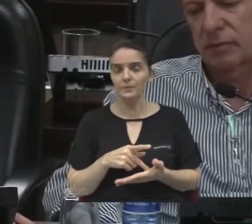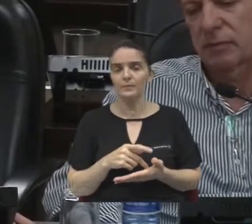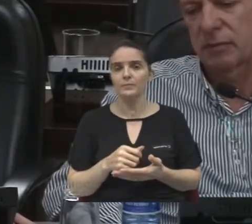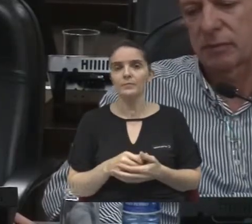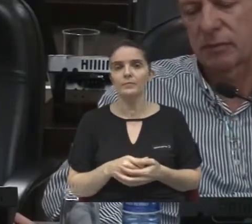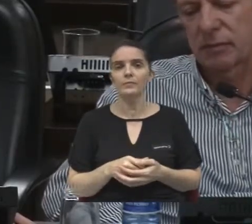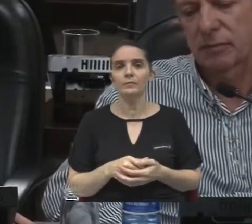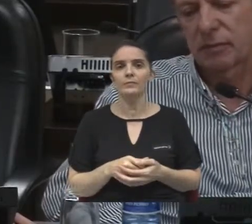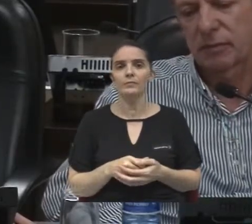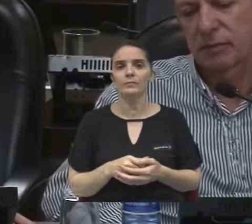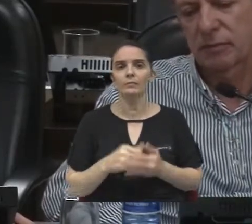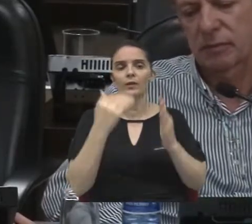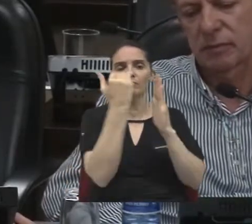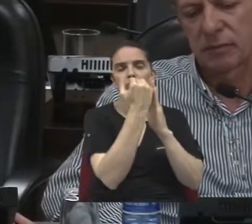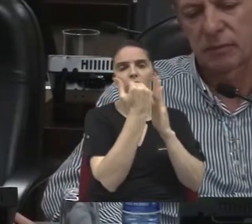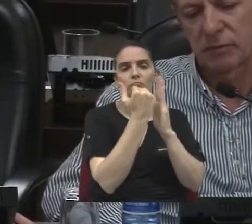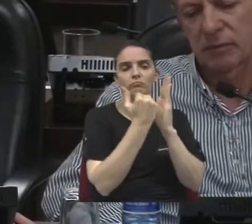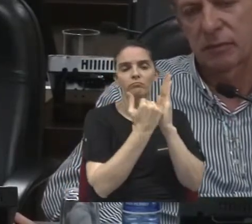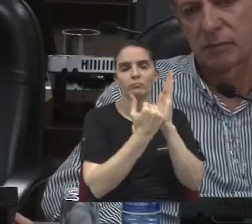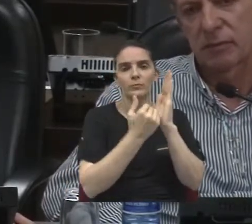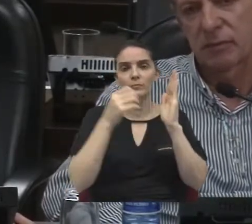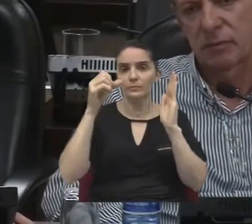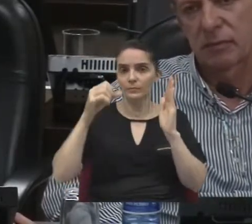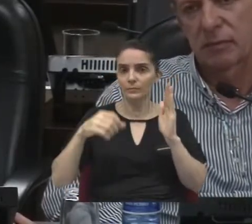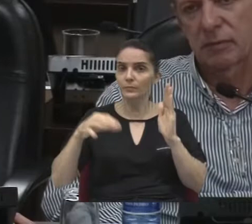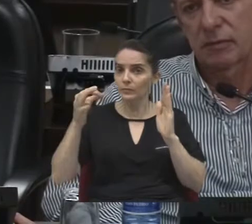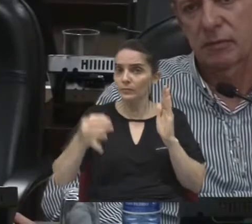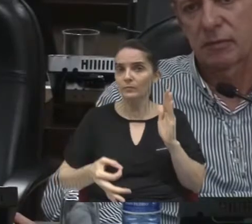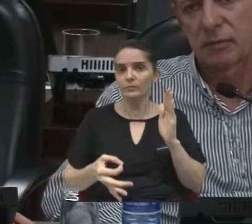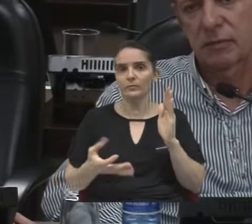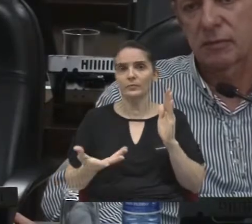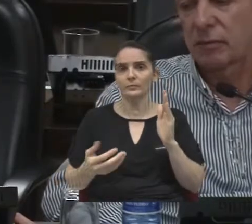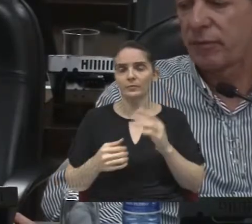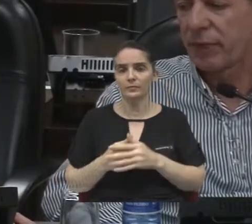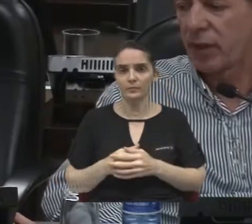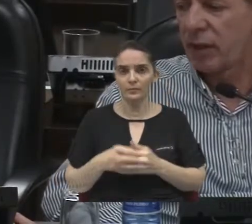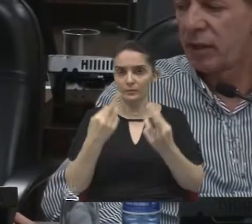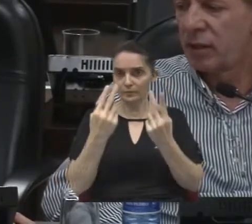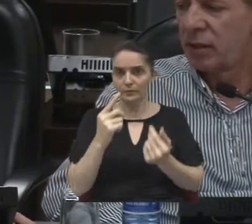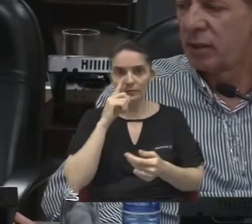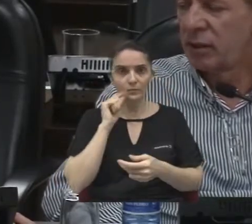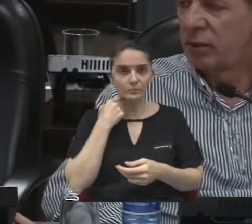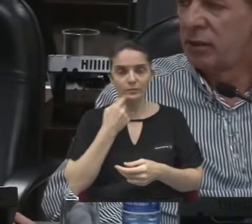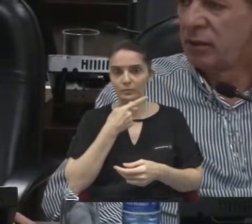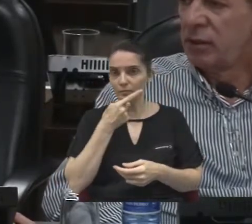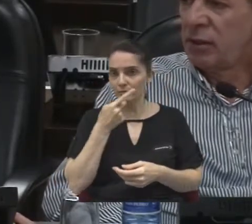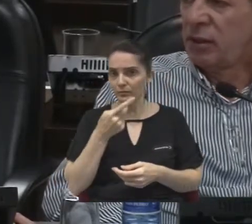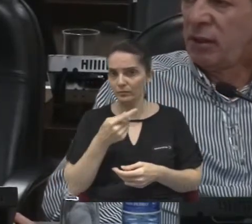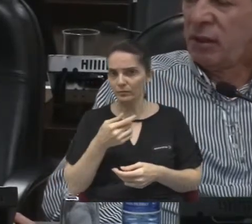triagem, conforme o Nilton falou, de dar um rumo para esse pessoal. São